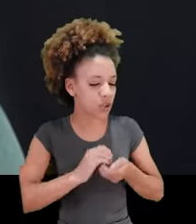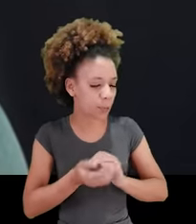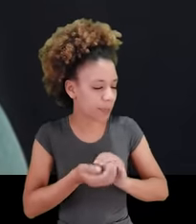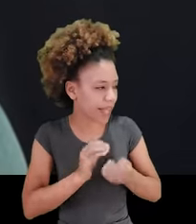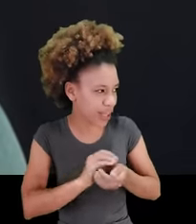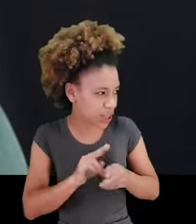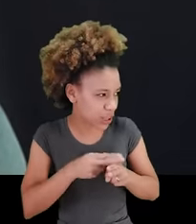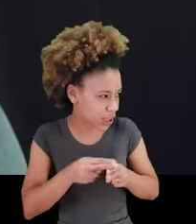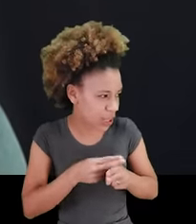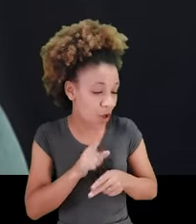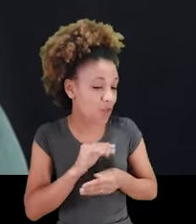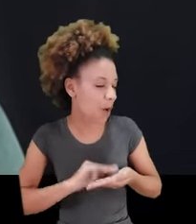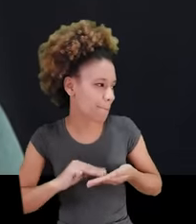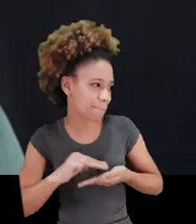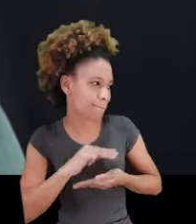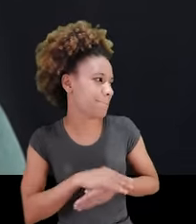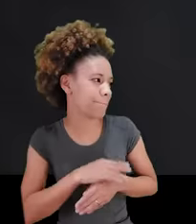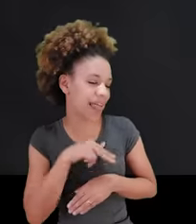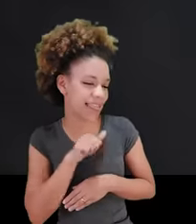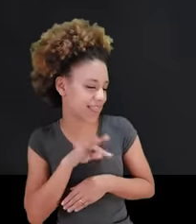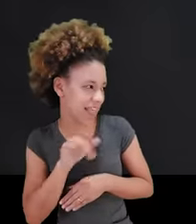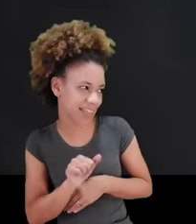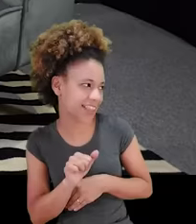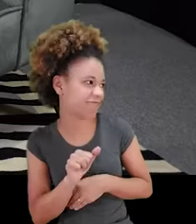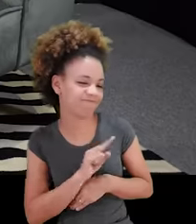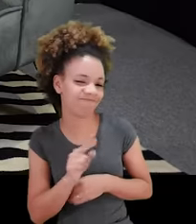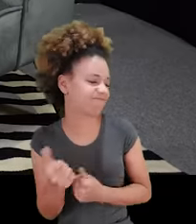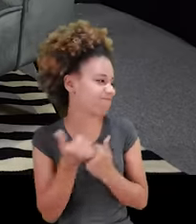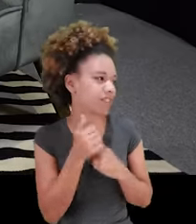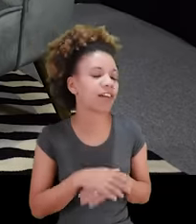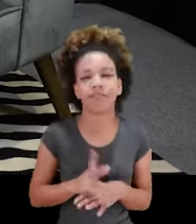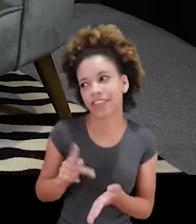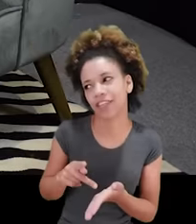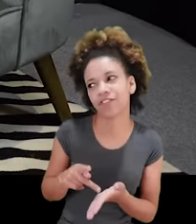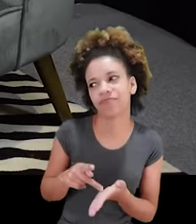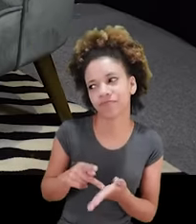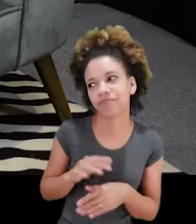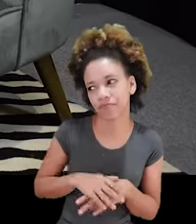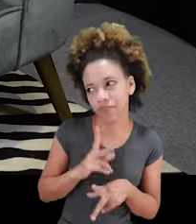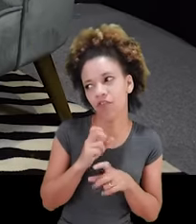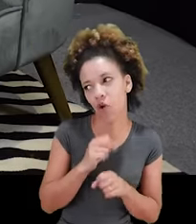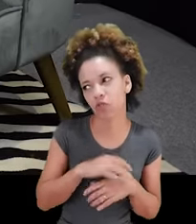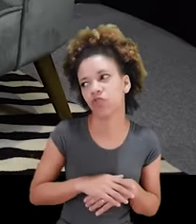o pastel de nata do jovem, porque o jovem continua comendo pastel de nata. Não, o pastel de nata é eterno. Então a questão... É verdade. É